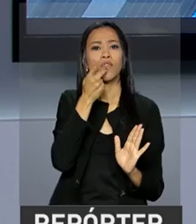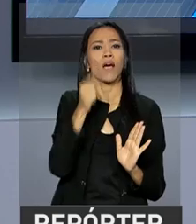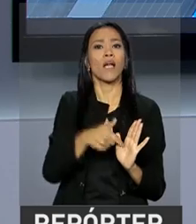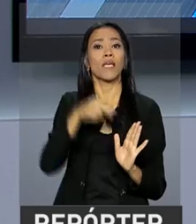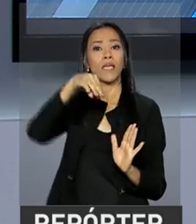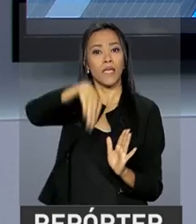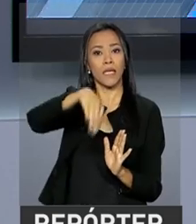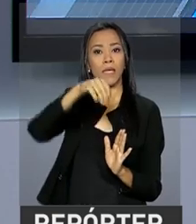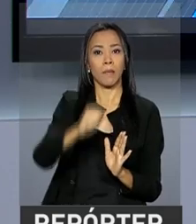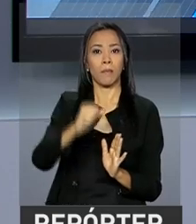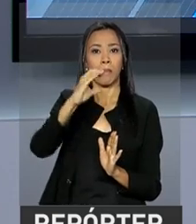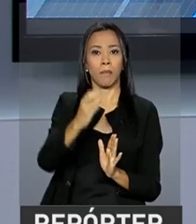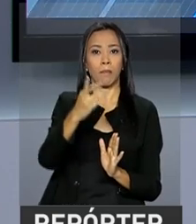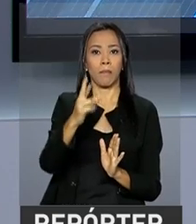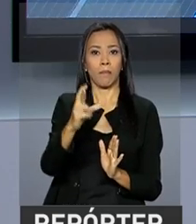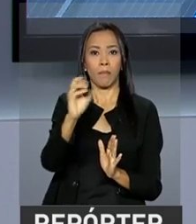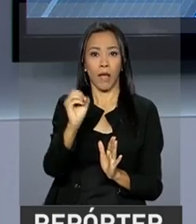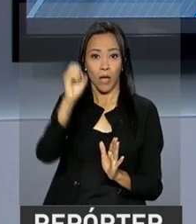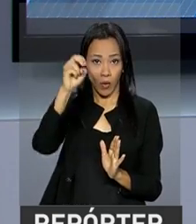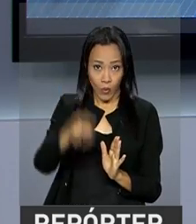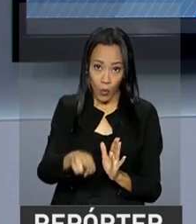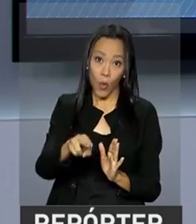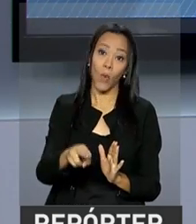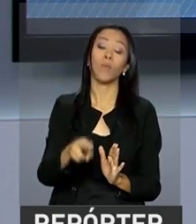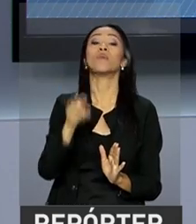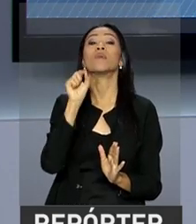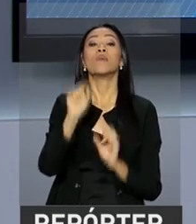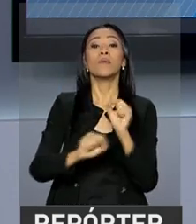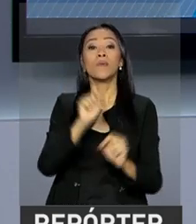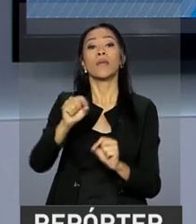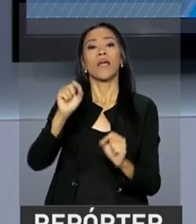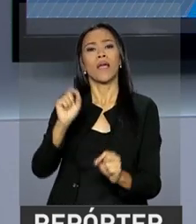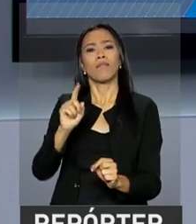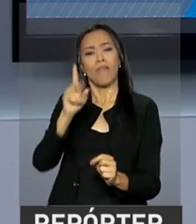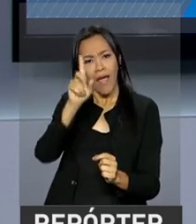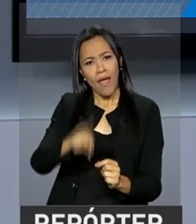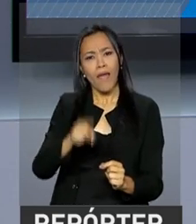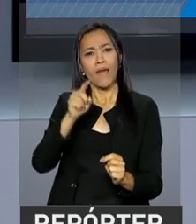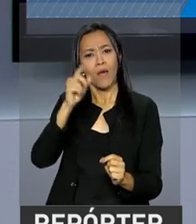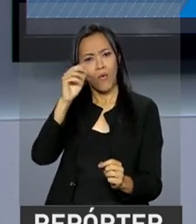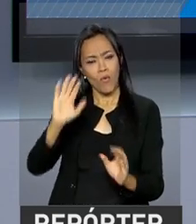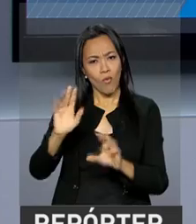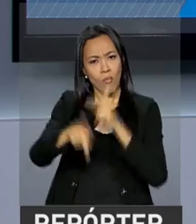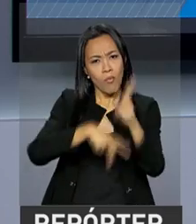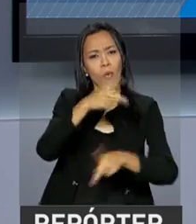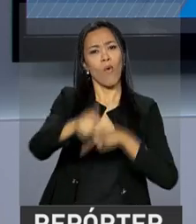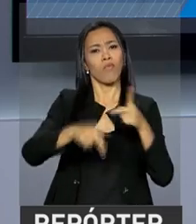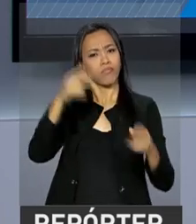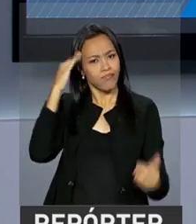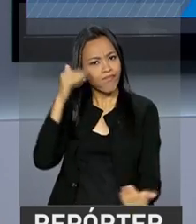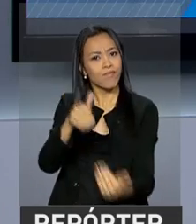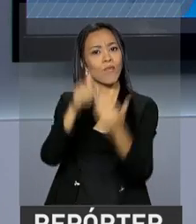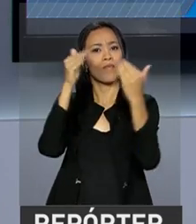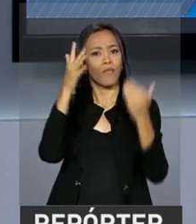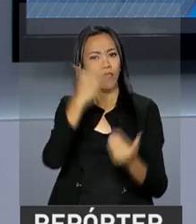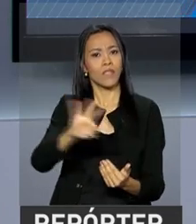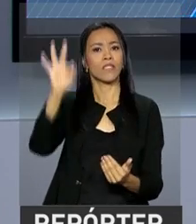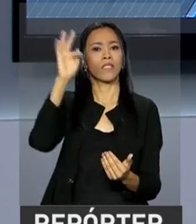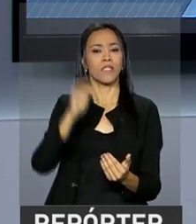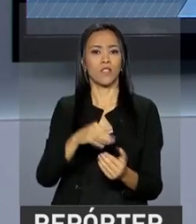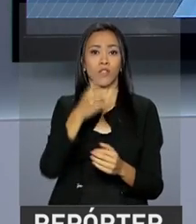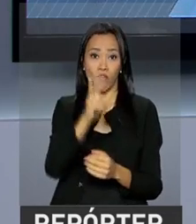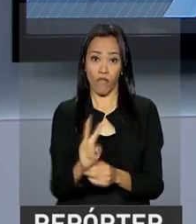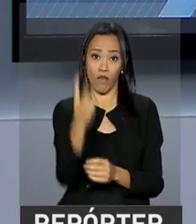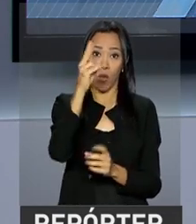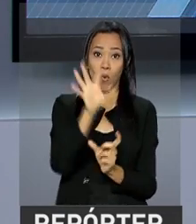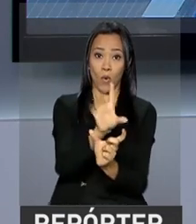de amplia por Ampla margem de votos reafirma o apego do Povo francês aos valores Democráticos com